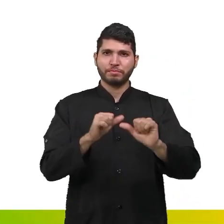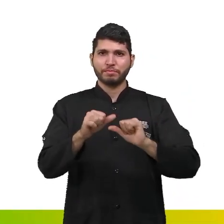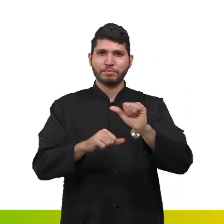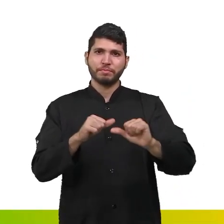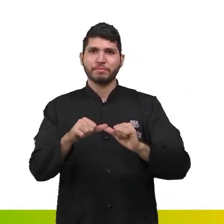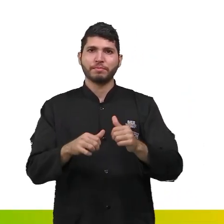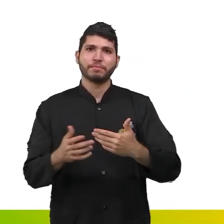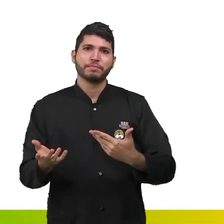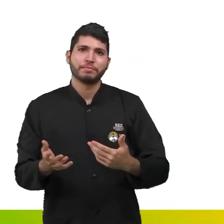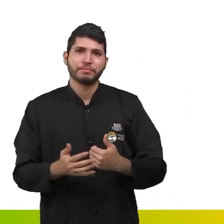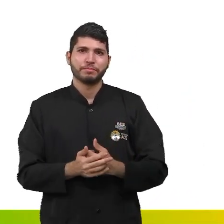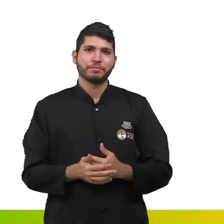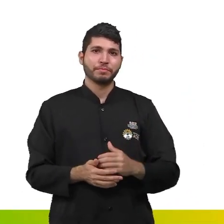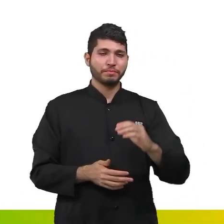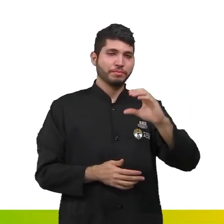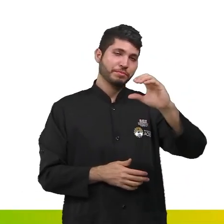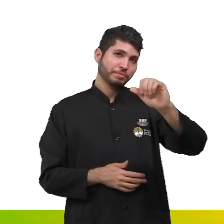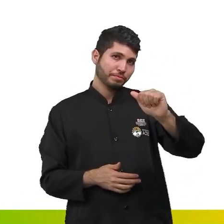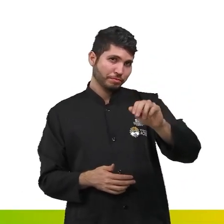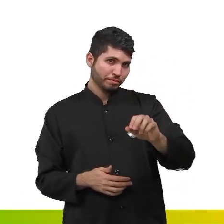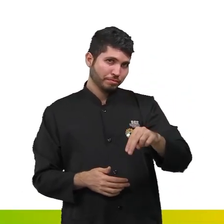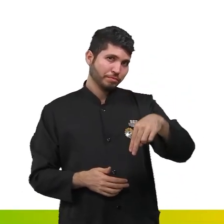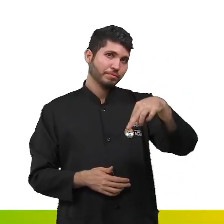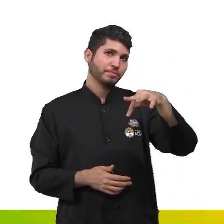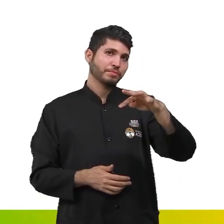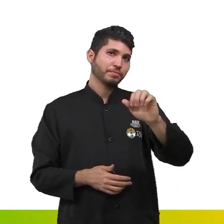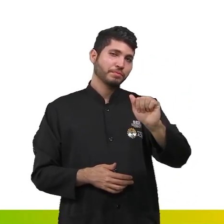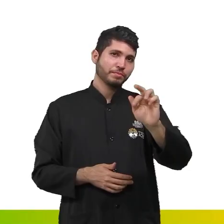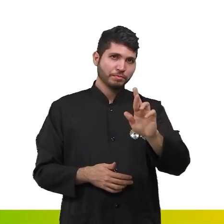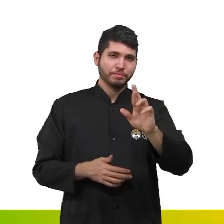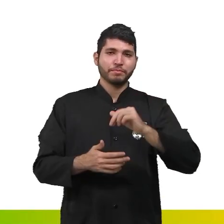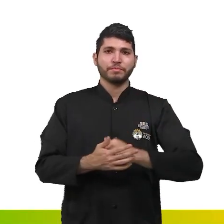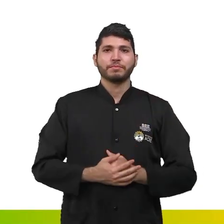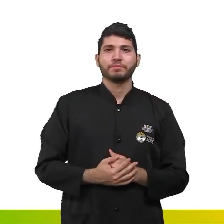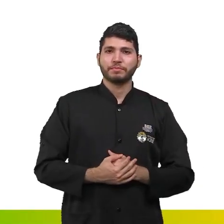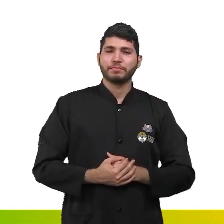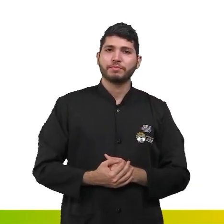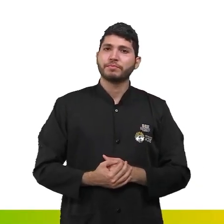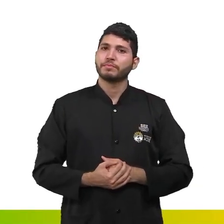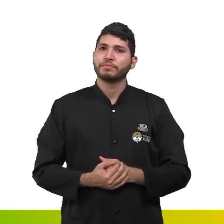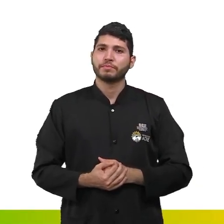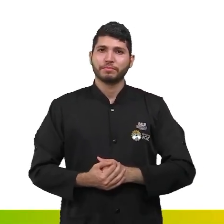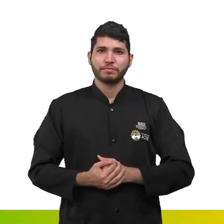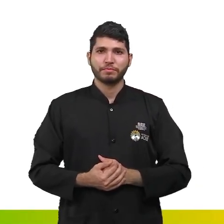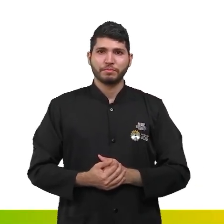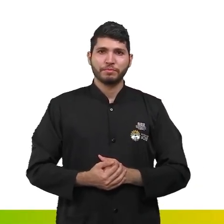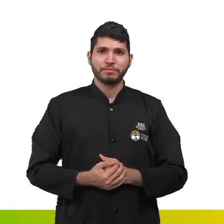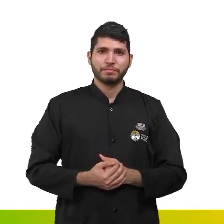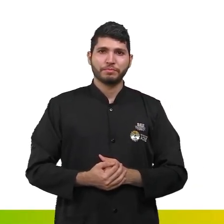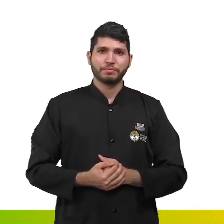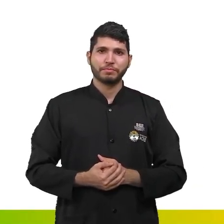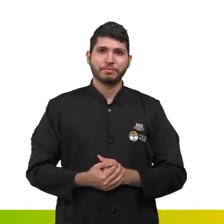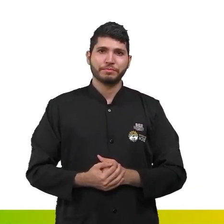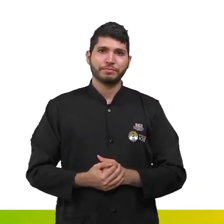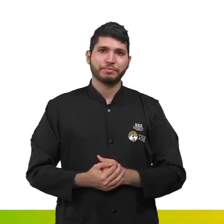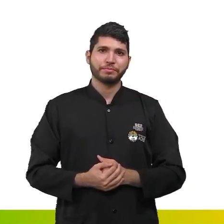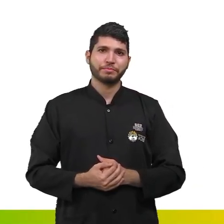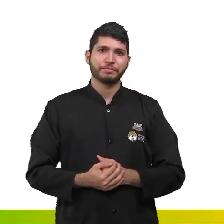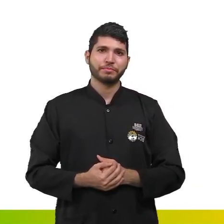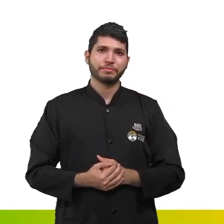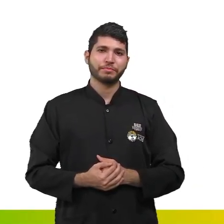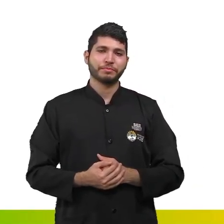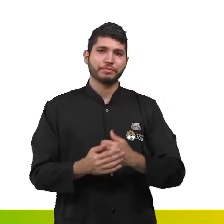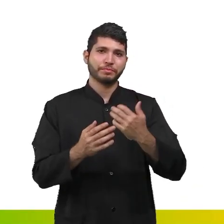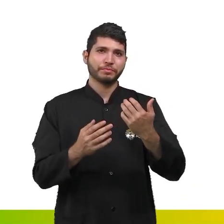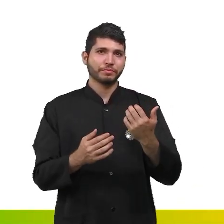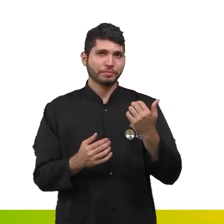Se eu deixar o radical cante, a desinência R, e colocar a aba, cante, mais aba, fica cantava,